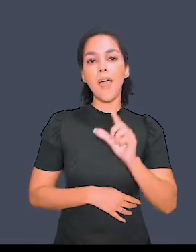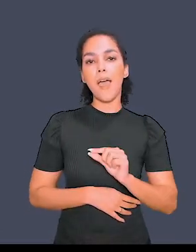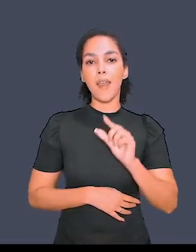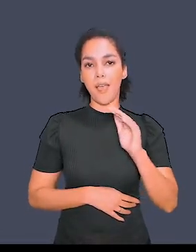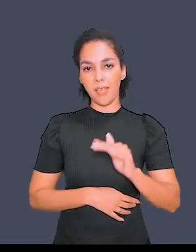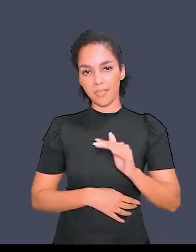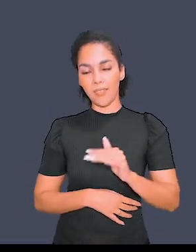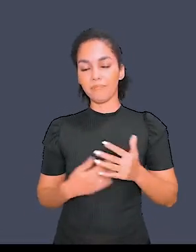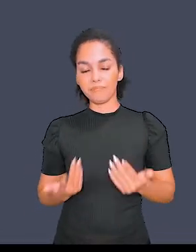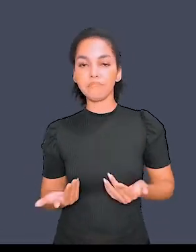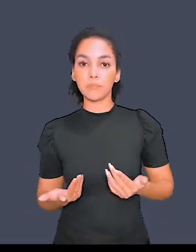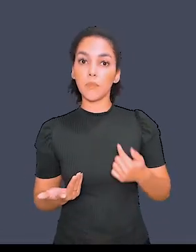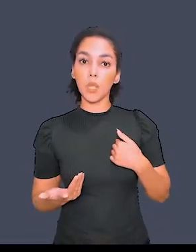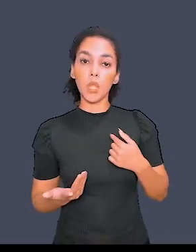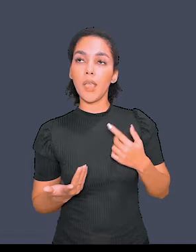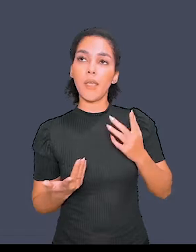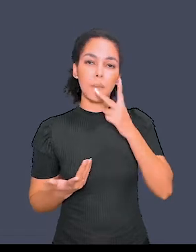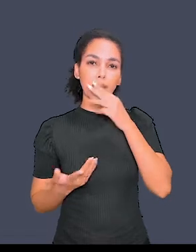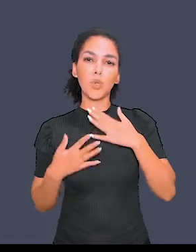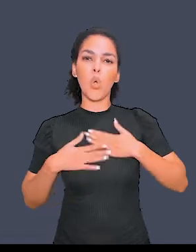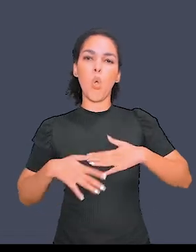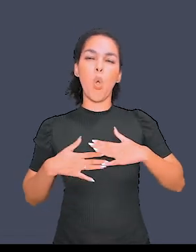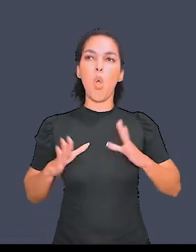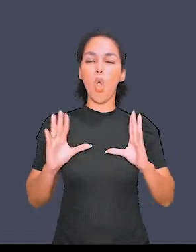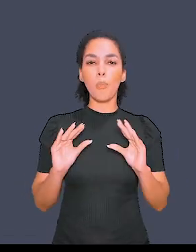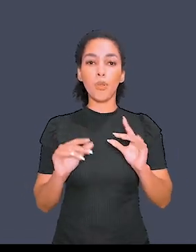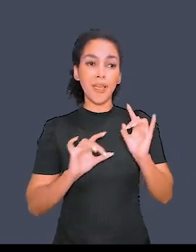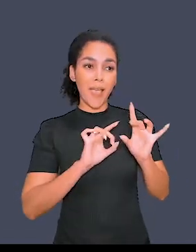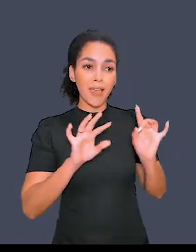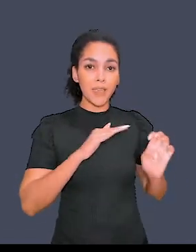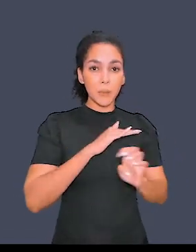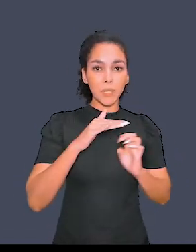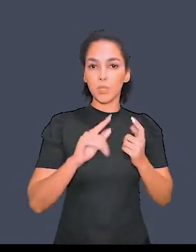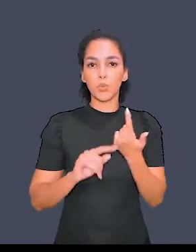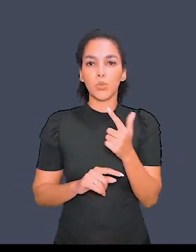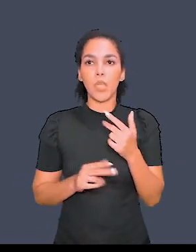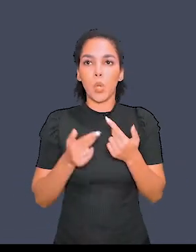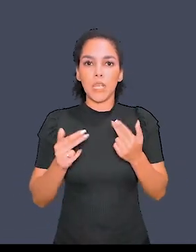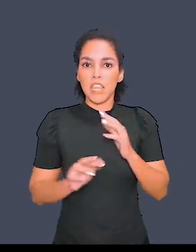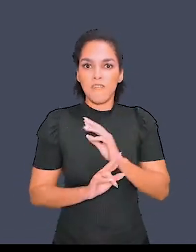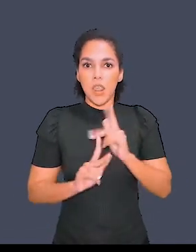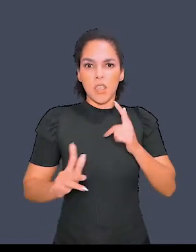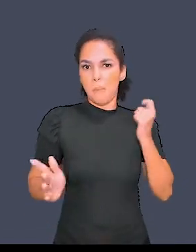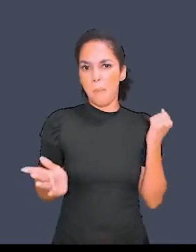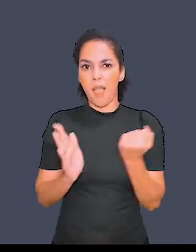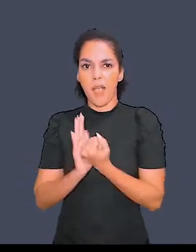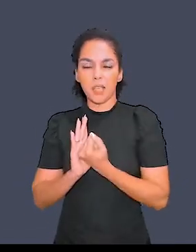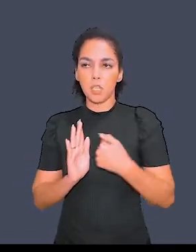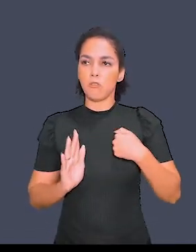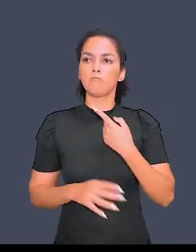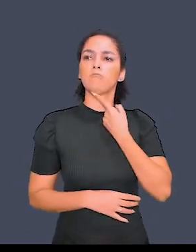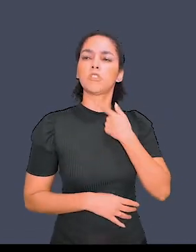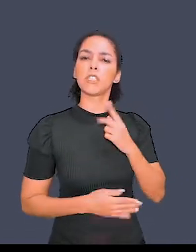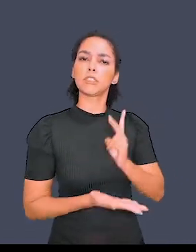repara que é um setor totalmente comoditizado, não tem um diferencial, né? Cada companhia aérea não tem um diferencial marcante que te faz querer